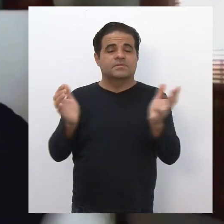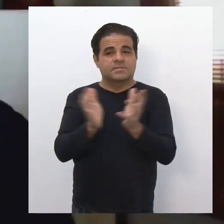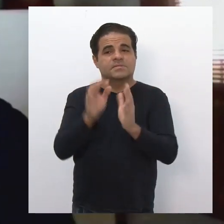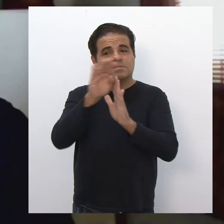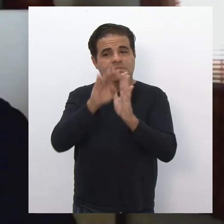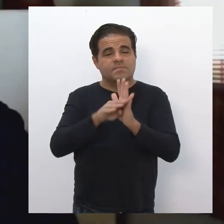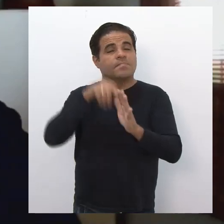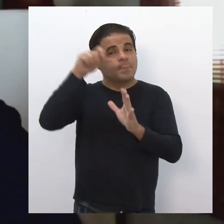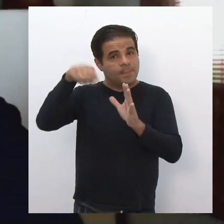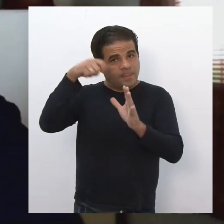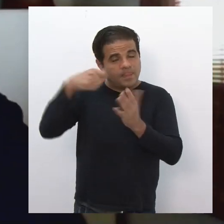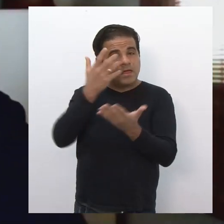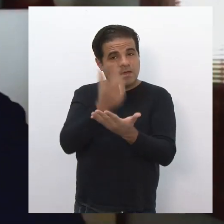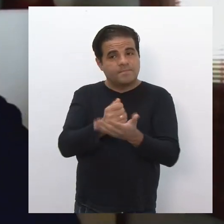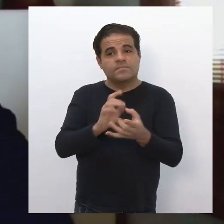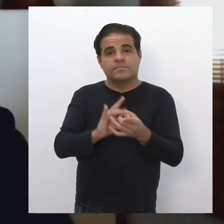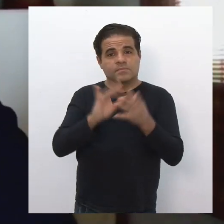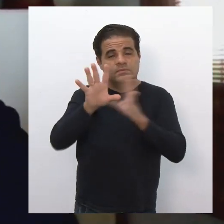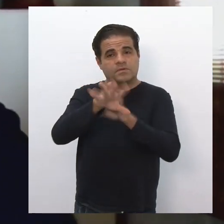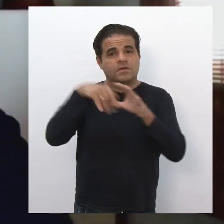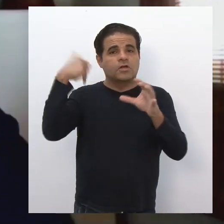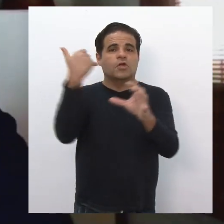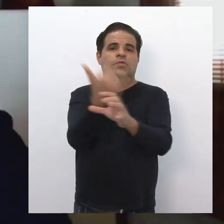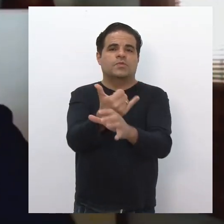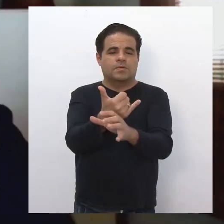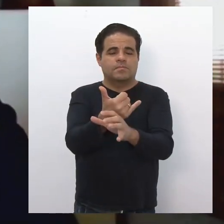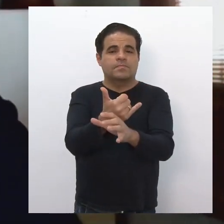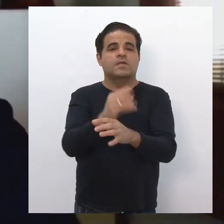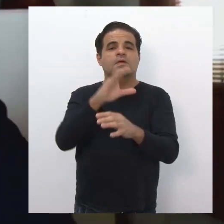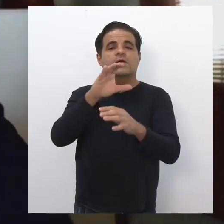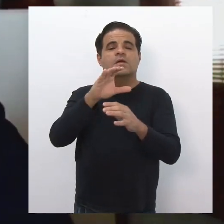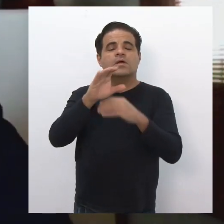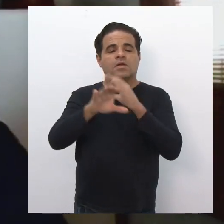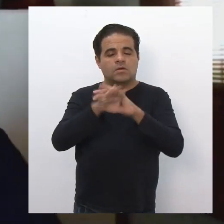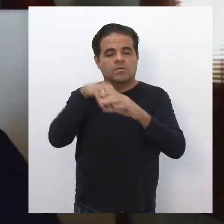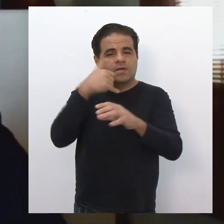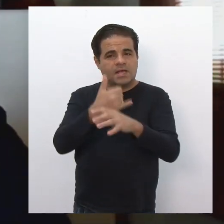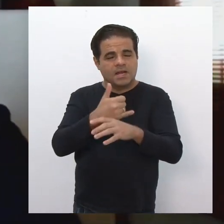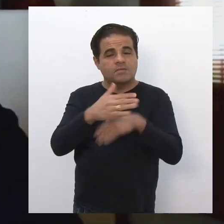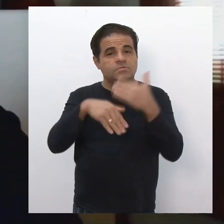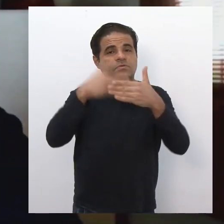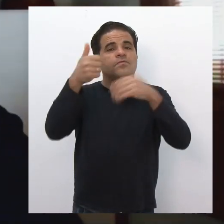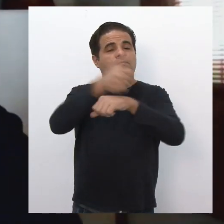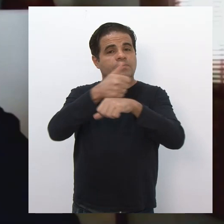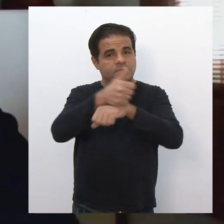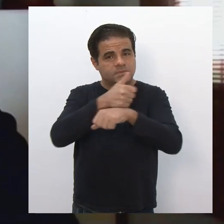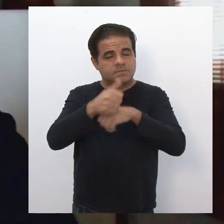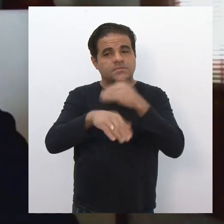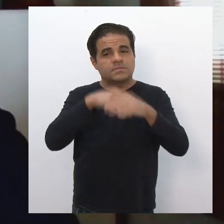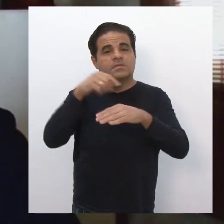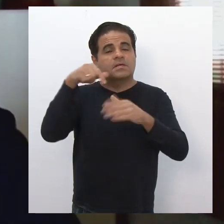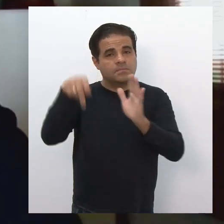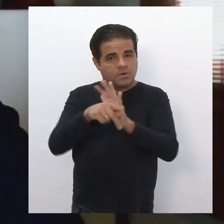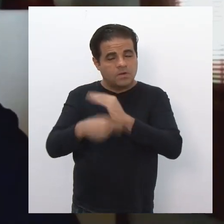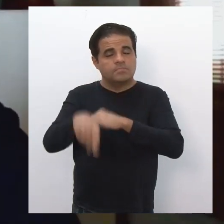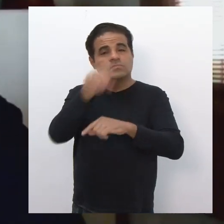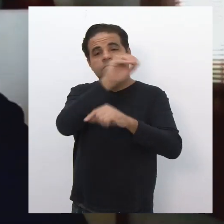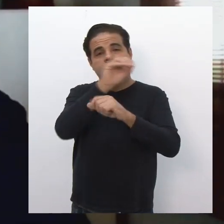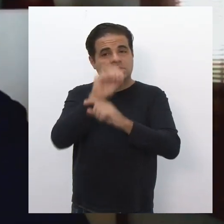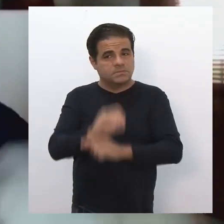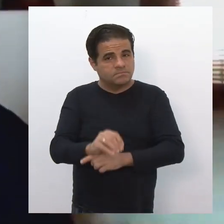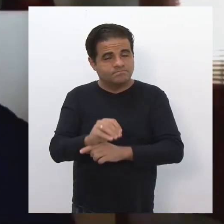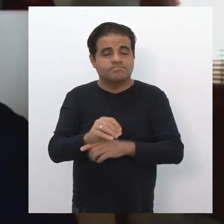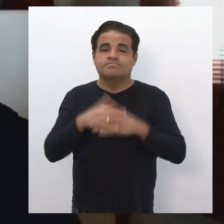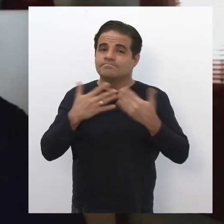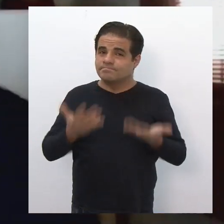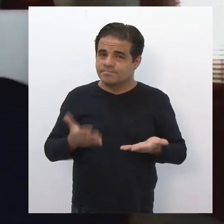essa gravação vai ficar disponível no YouTube, no canal de desenvolvimento profissional do Centro de Mídias,